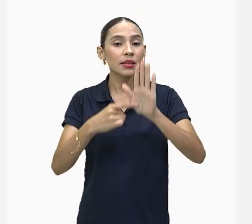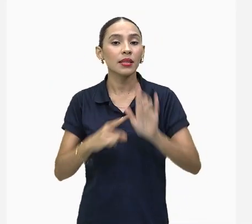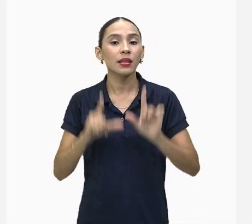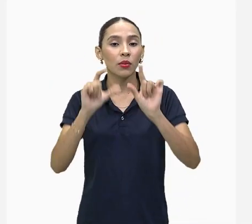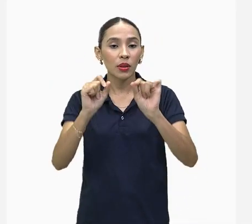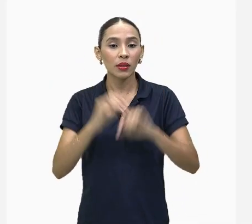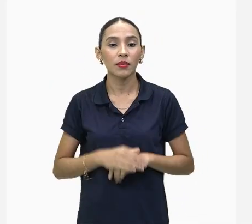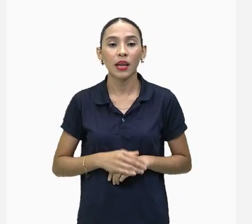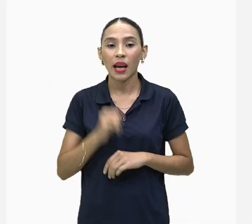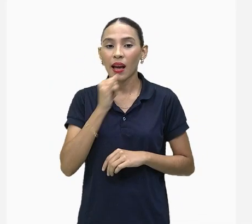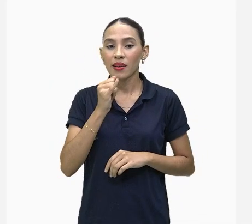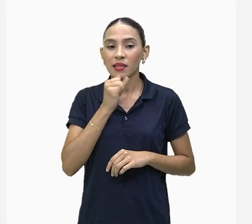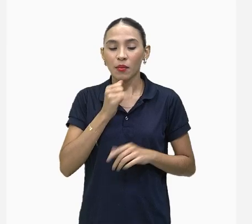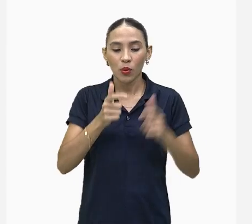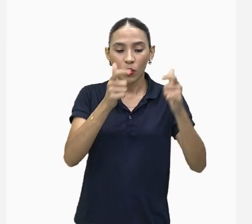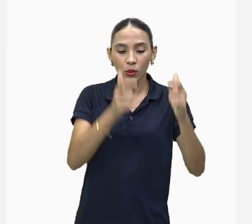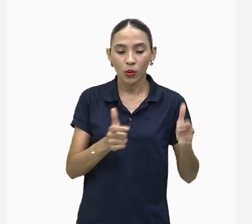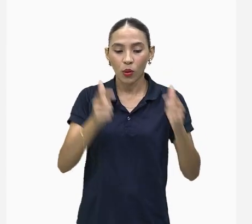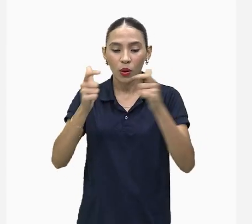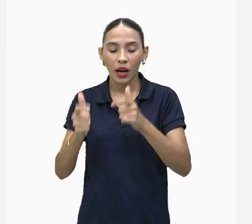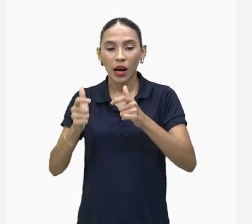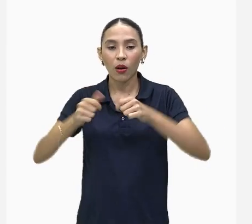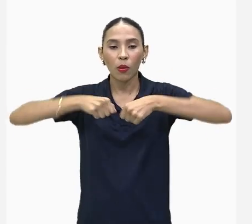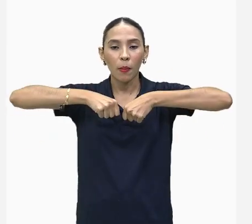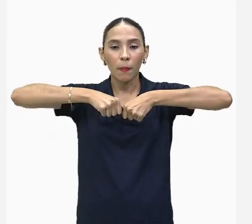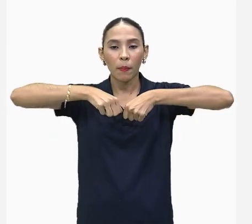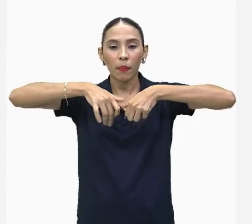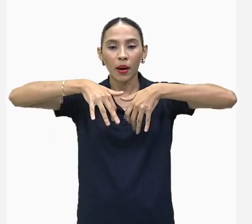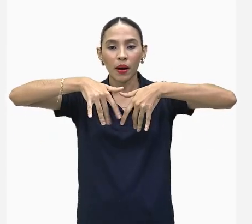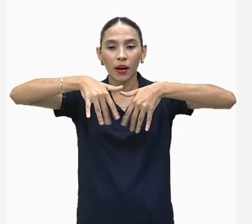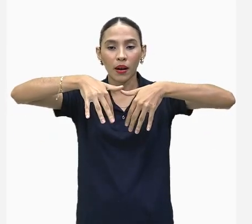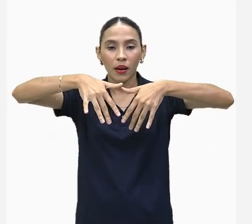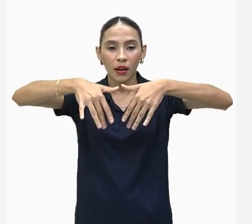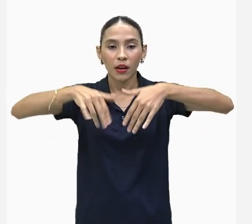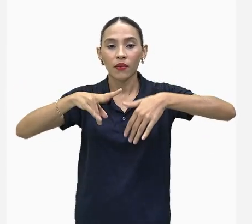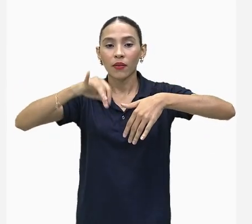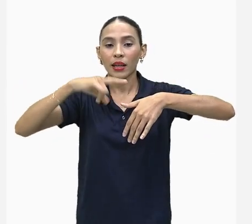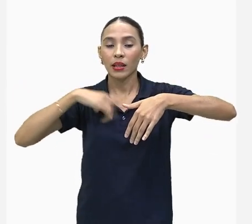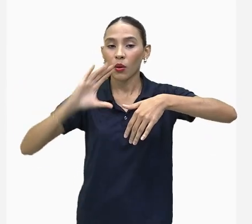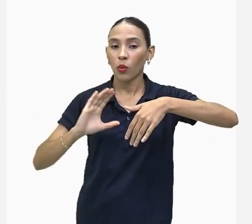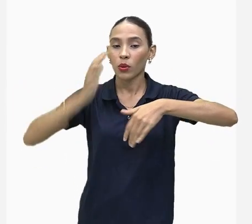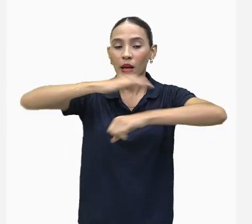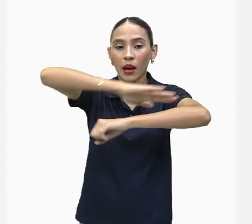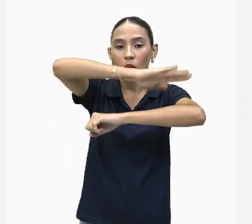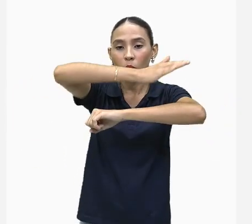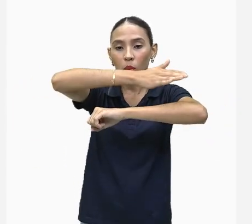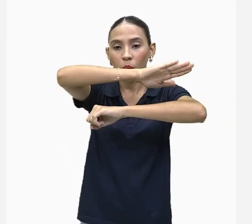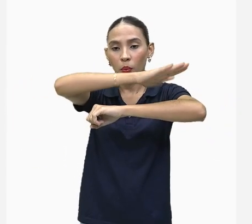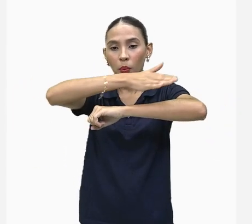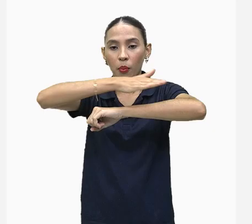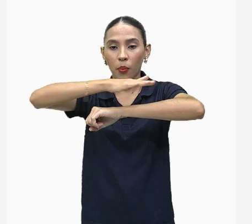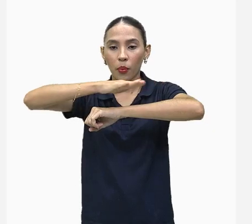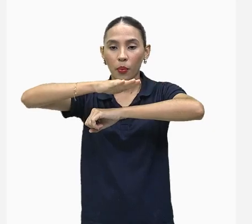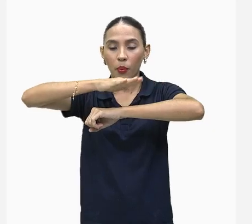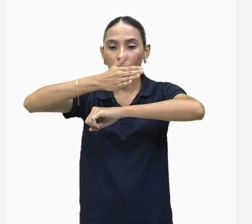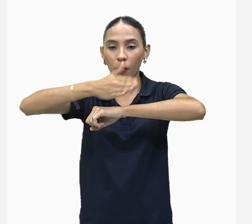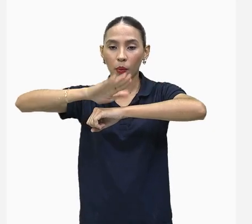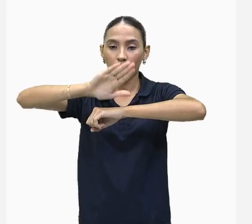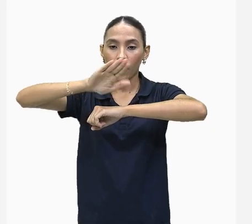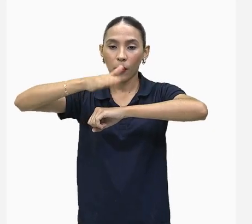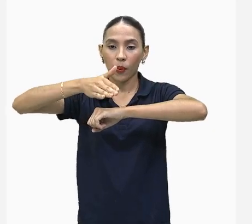aí de depósitos minerais que ocorrem aí nesses planaltos. E uma delas é onde